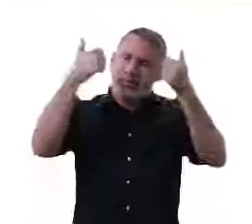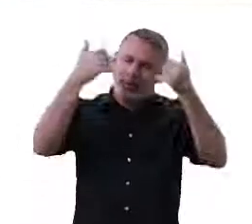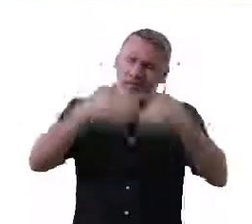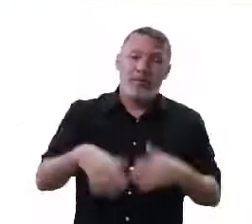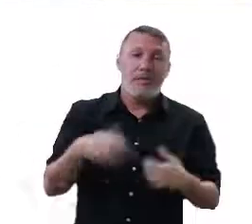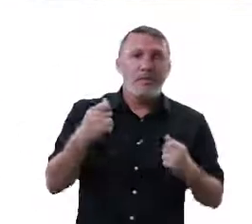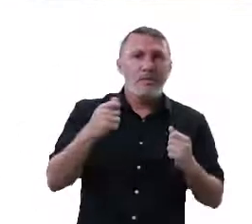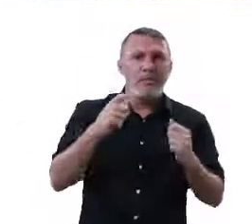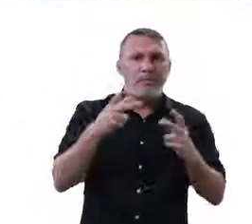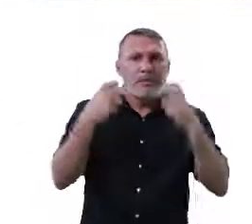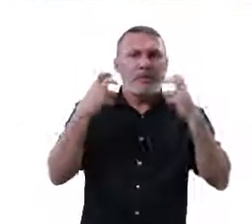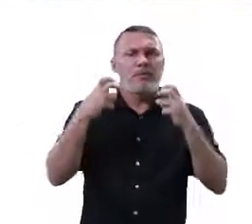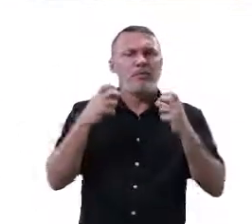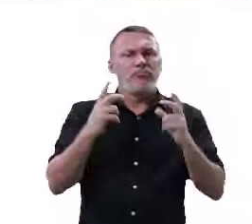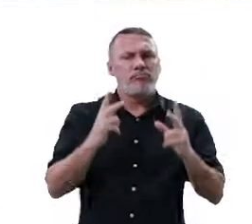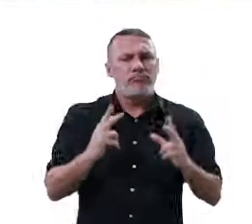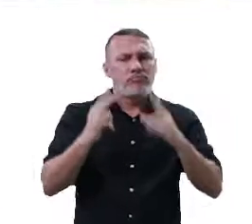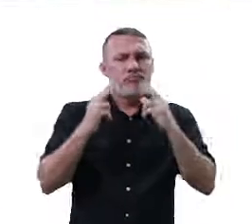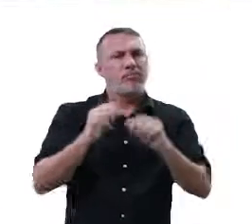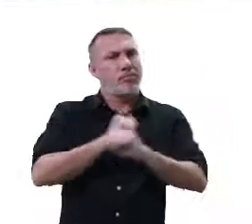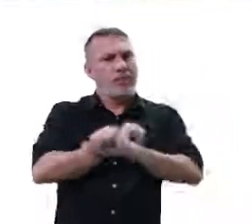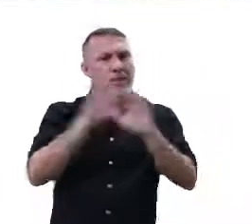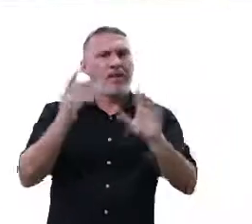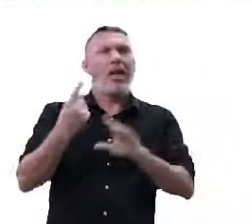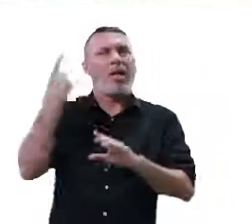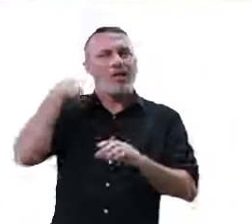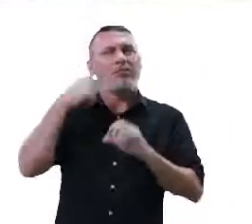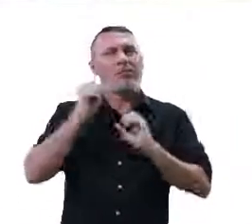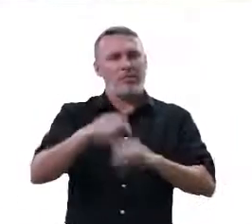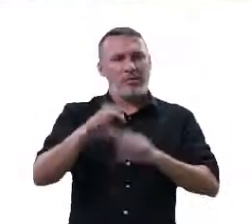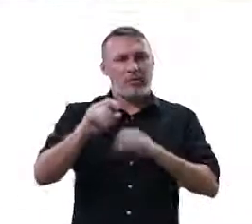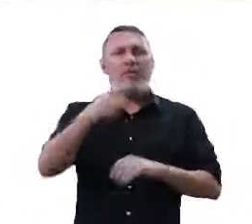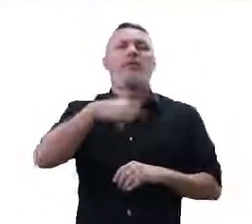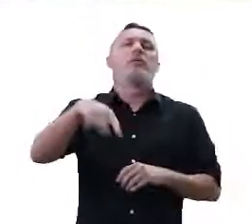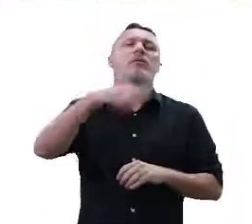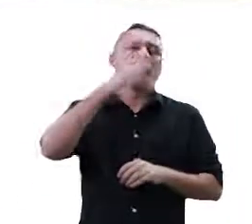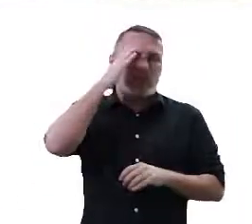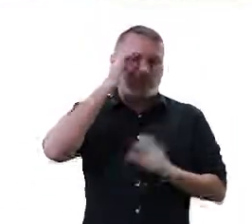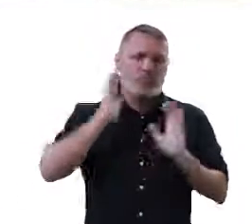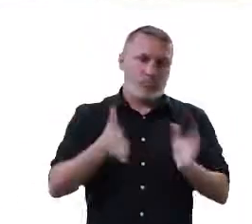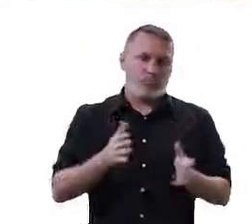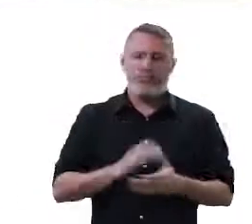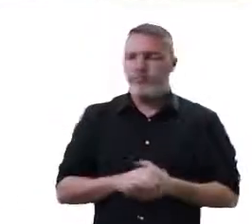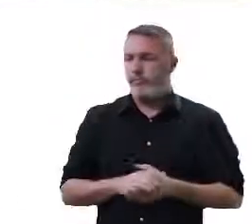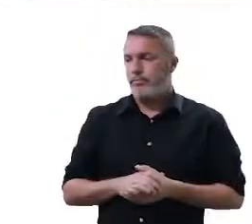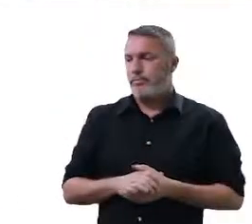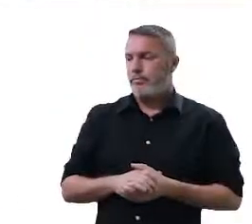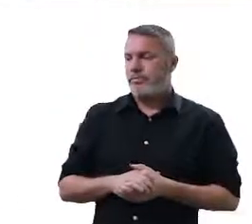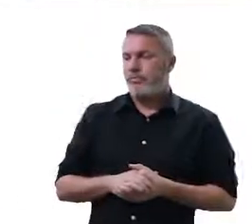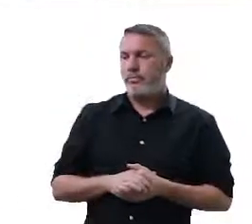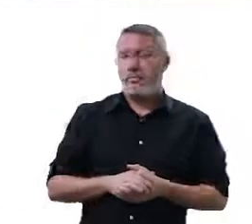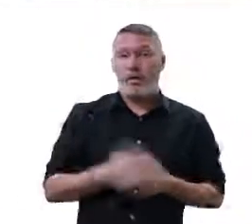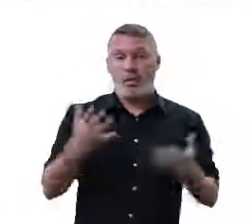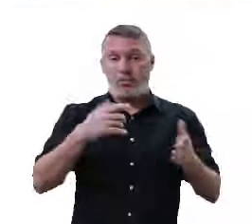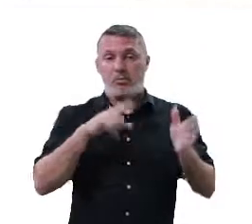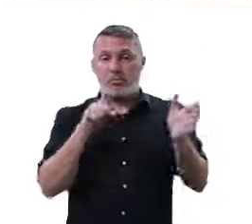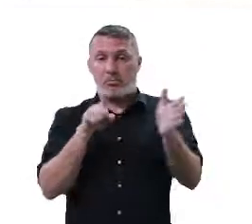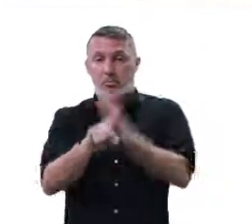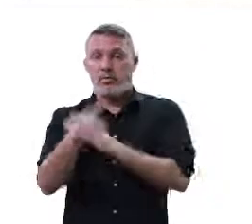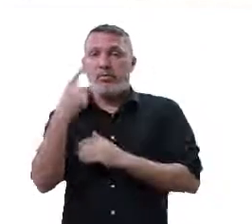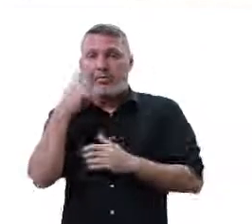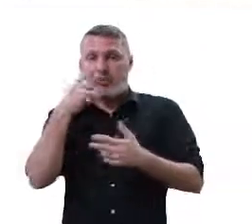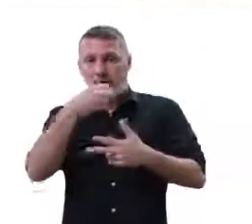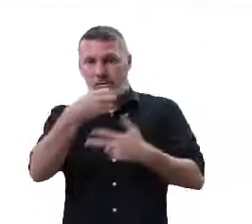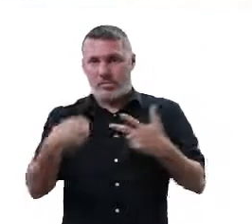muito claro em outros momentos, em outras aulas, né? Então vocês tiveram a oportunidade de ver isso. Então aqui eu tenho essa